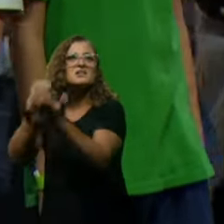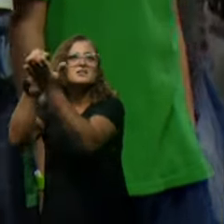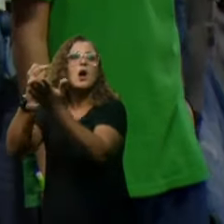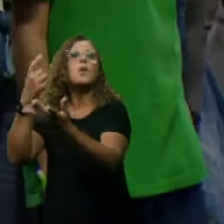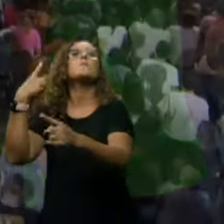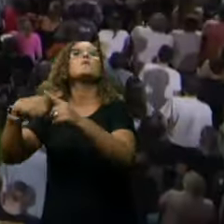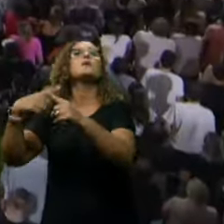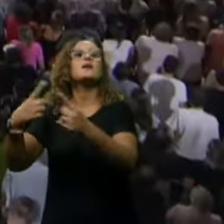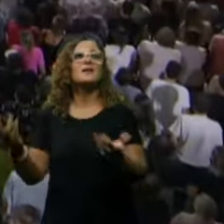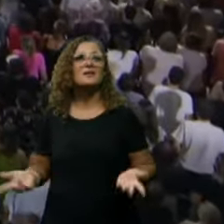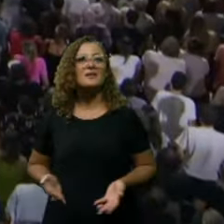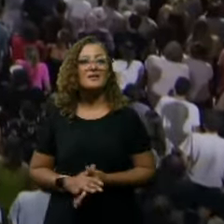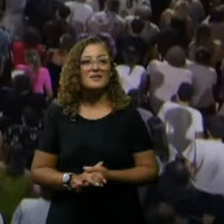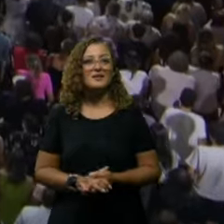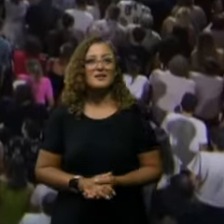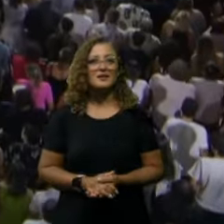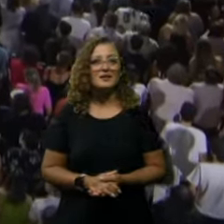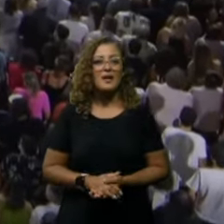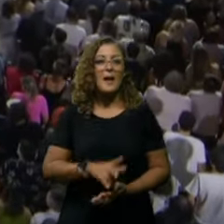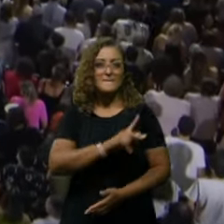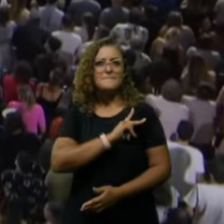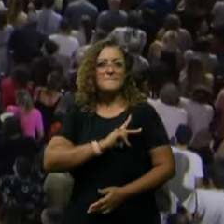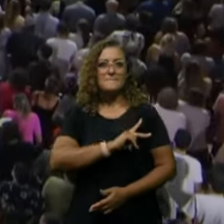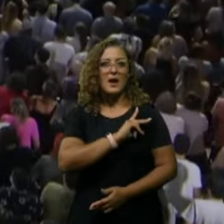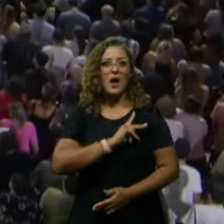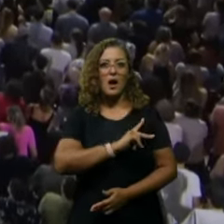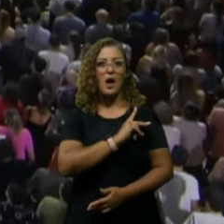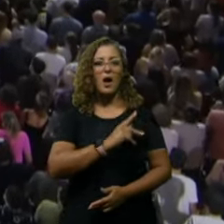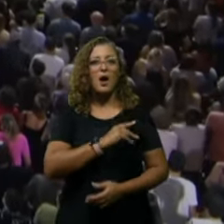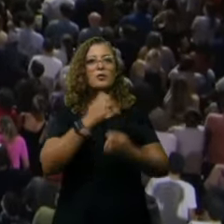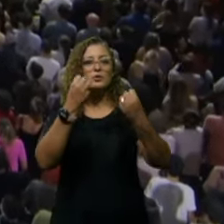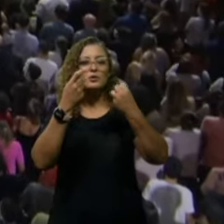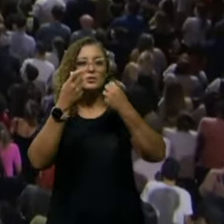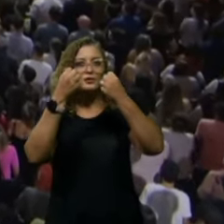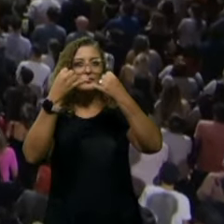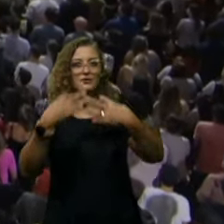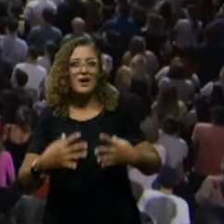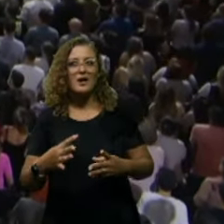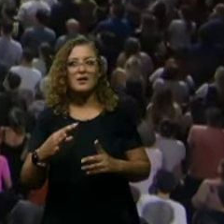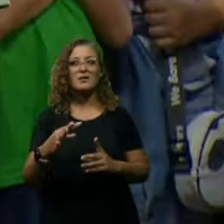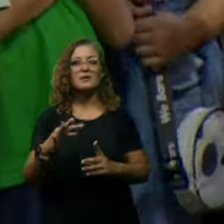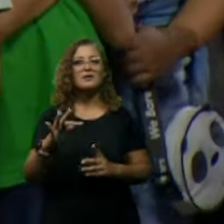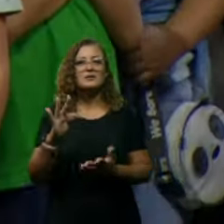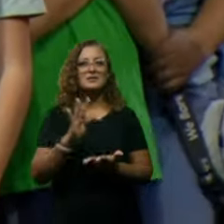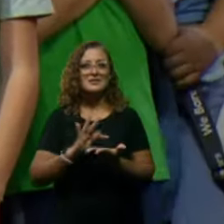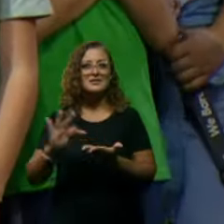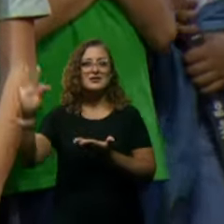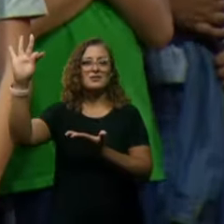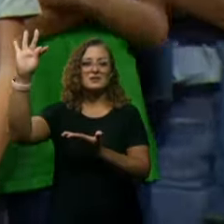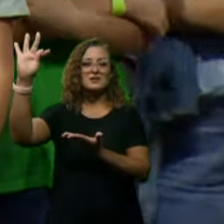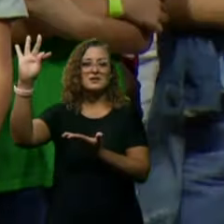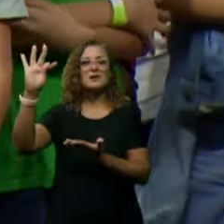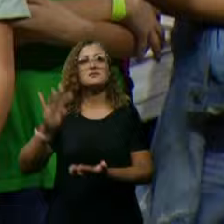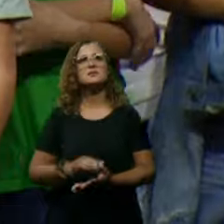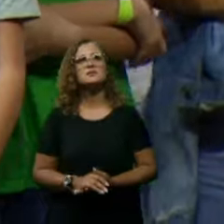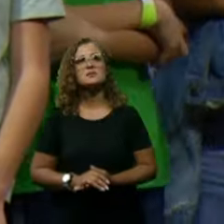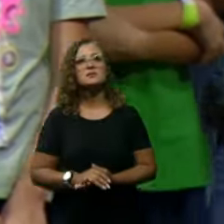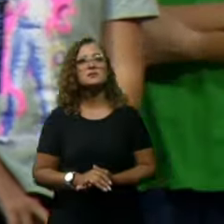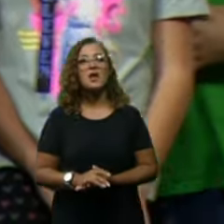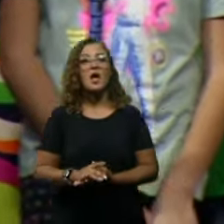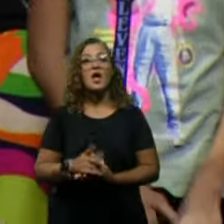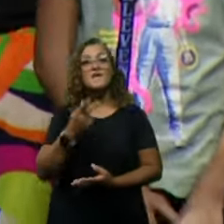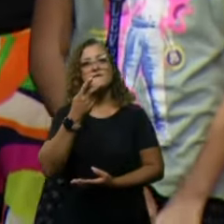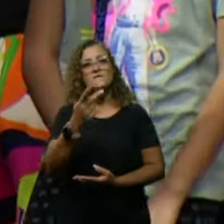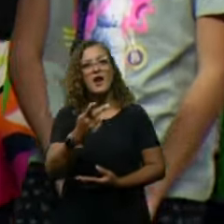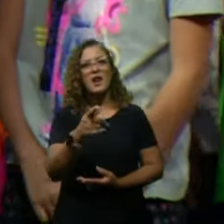Olha o que que Paulo fala se eu não me engano a gente fala quando ele diz assim eu não quero que vocês sejam ignorantes